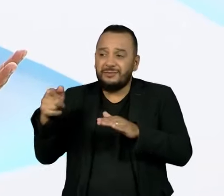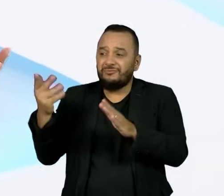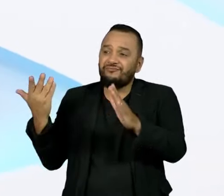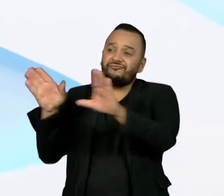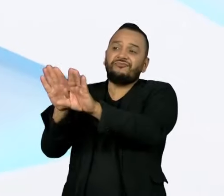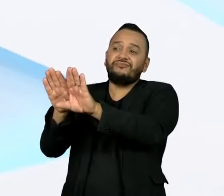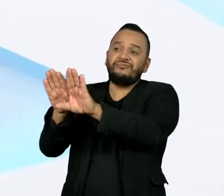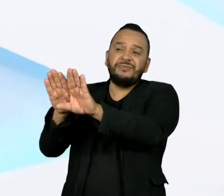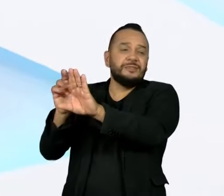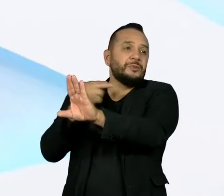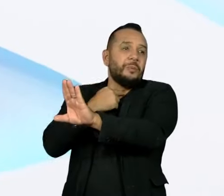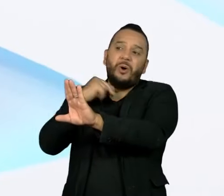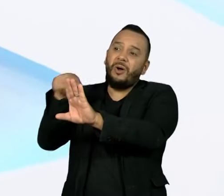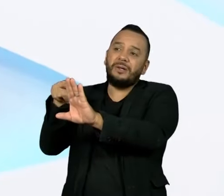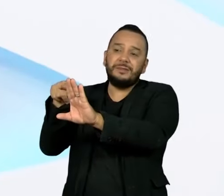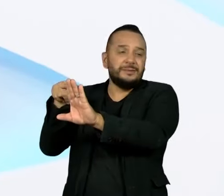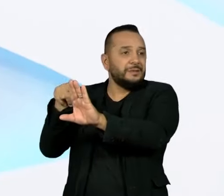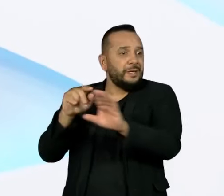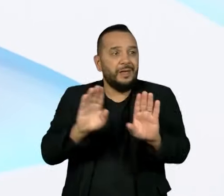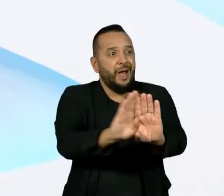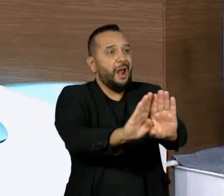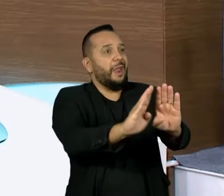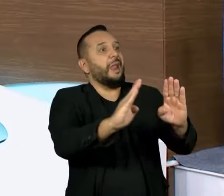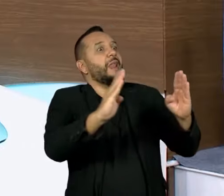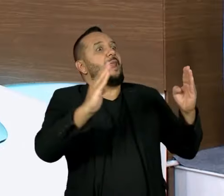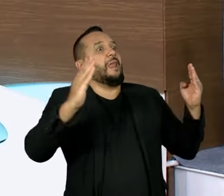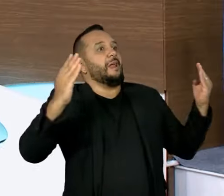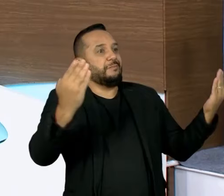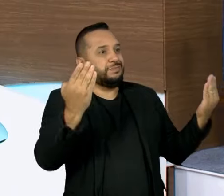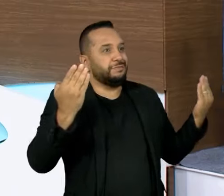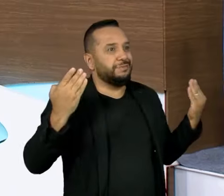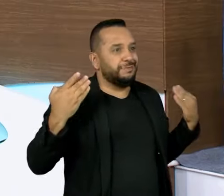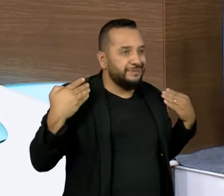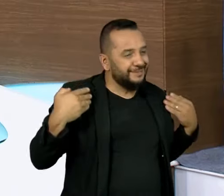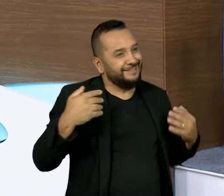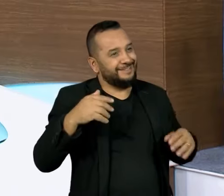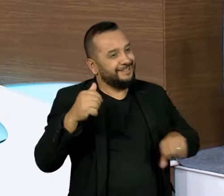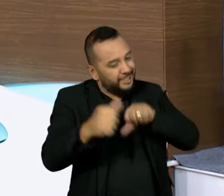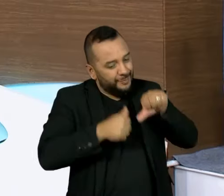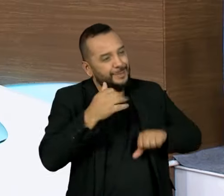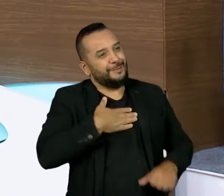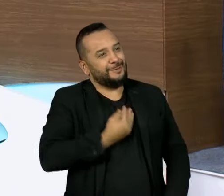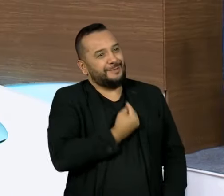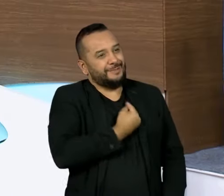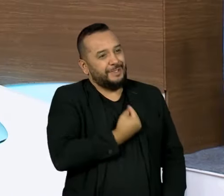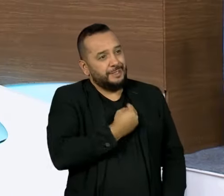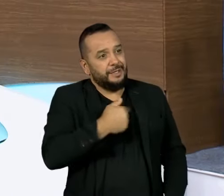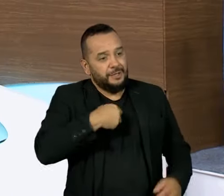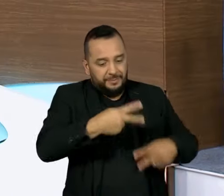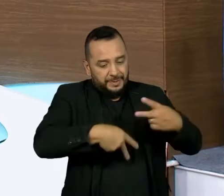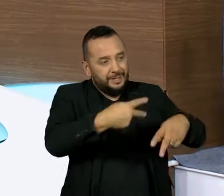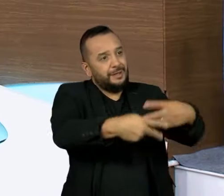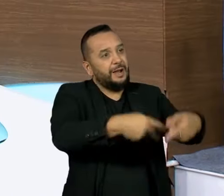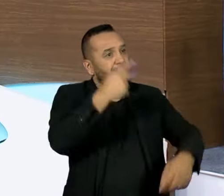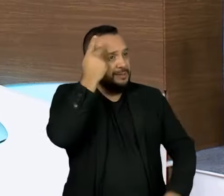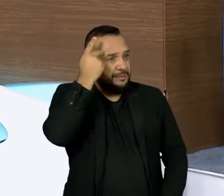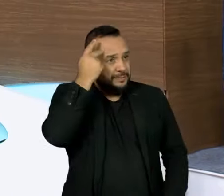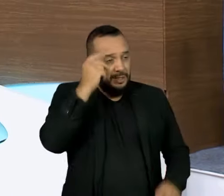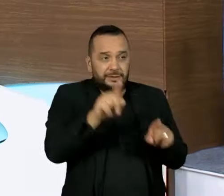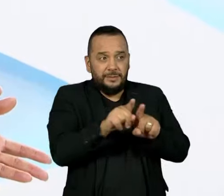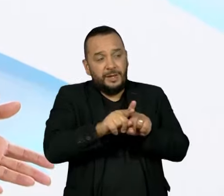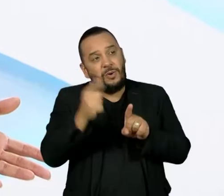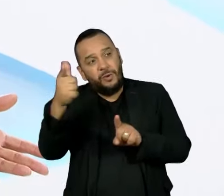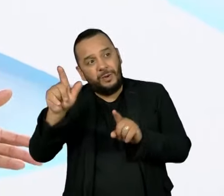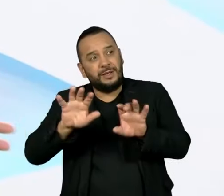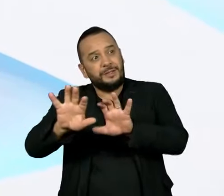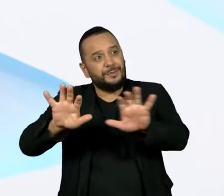em que há de facto uma grande transformação. E ter feito a Bienal de São Paulo e ter feito muitas outras exposições que